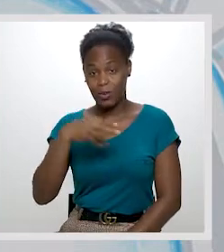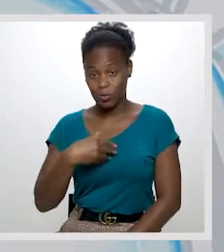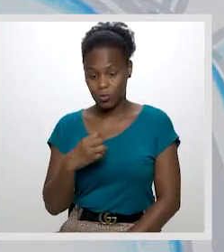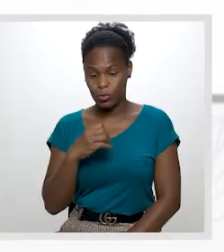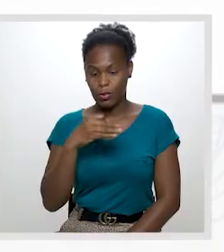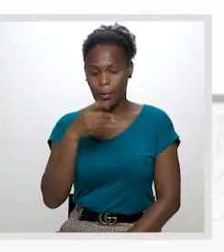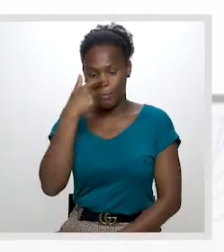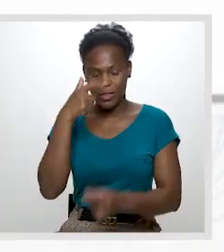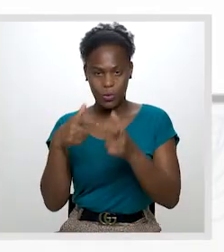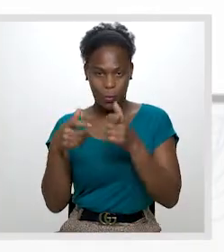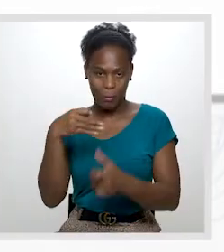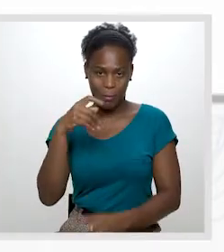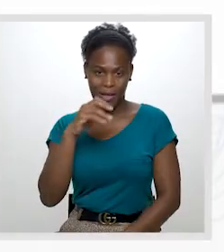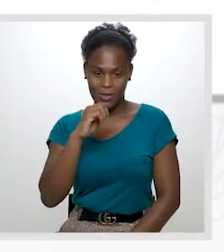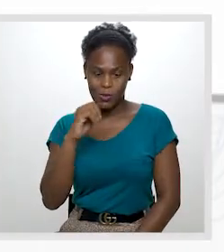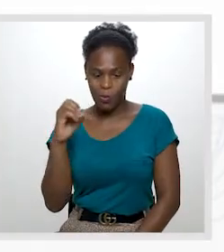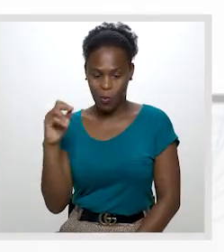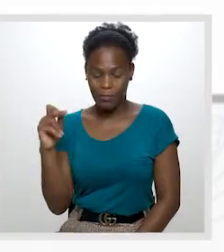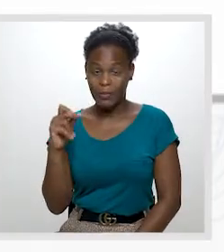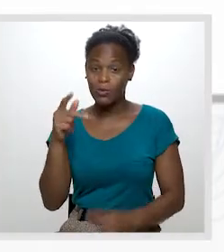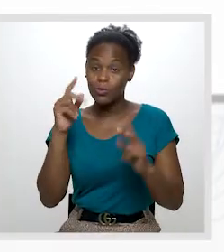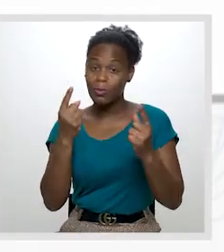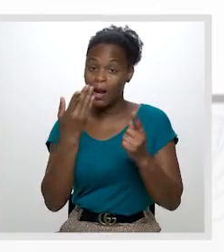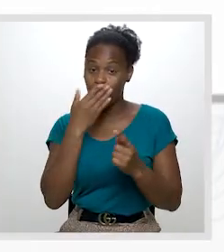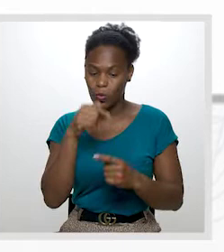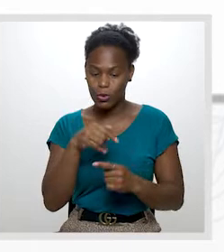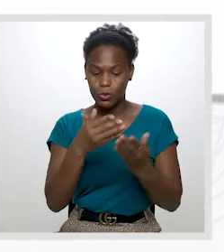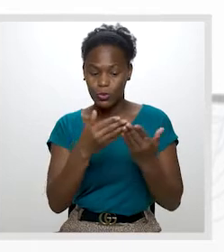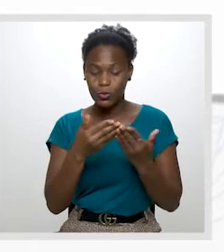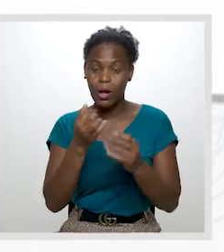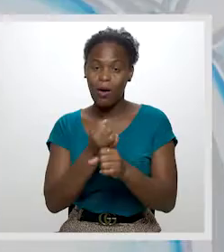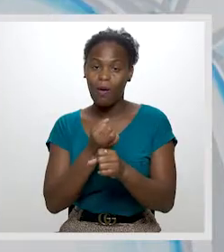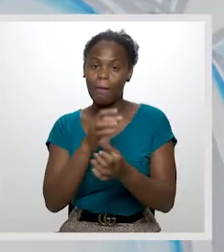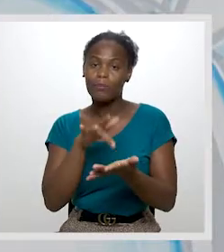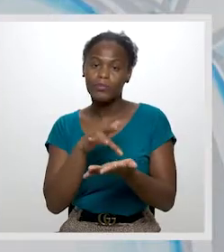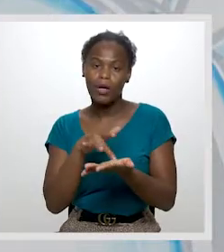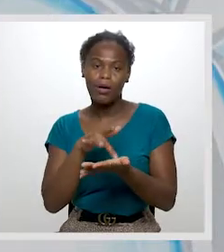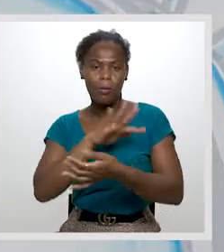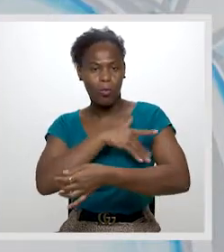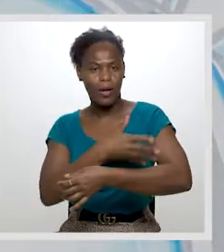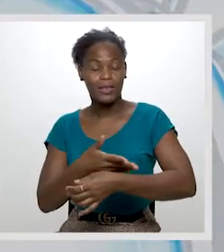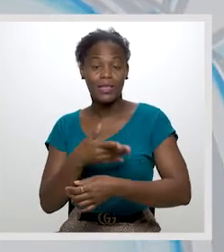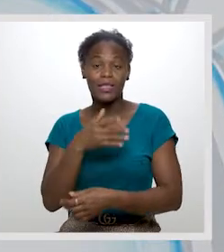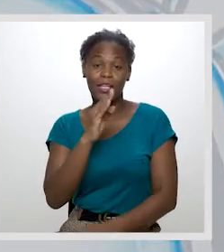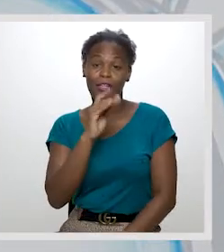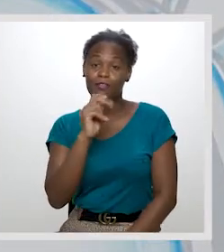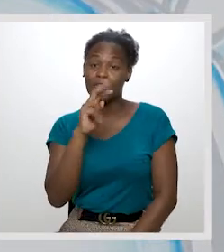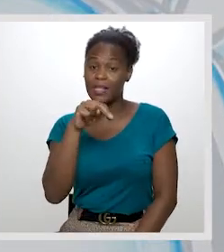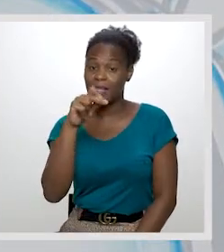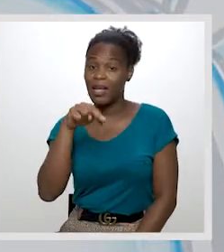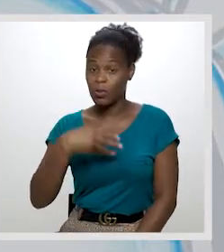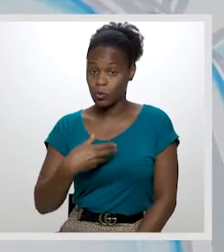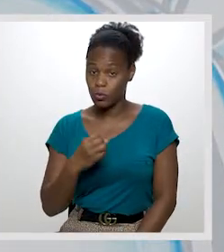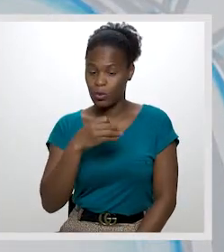nosso sumário é Estudo da obra poética de Fernando Pessoa. Mas vamos primeiro